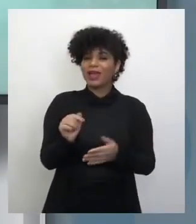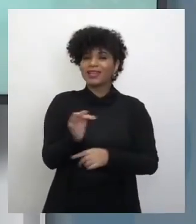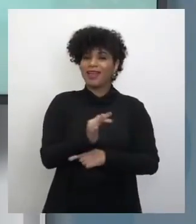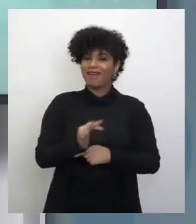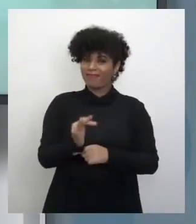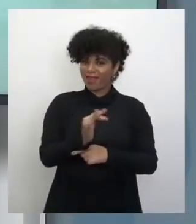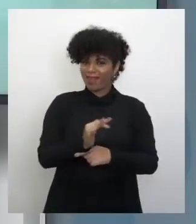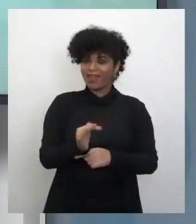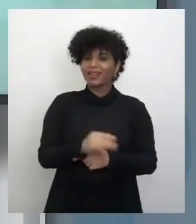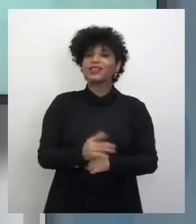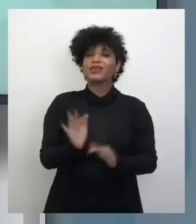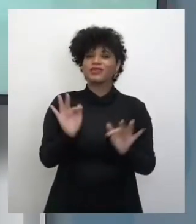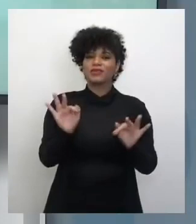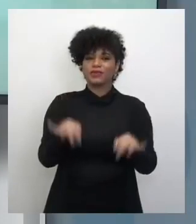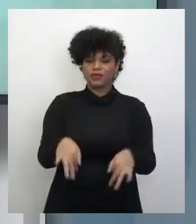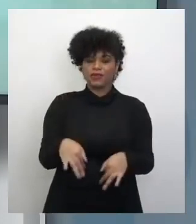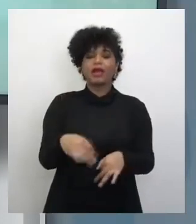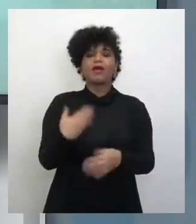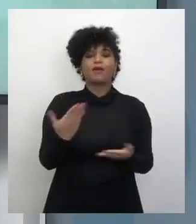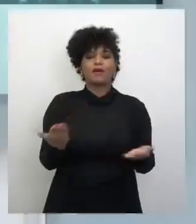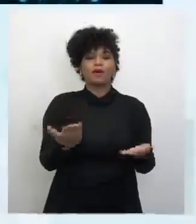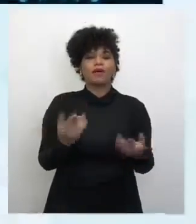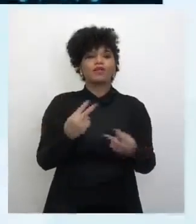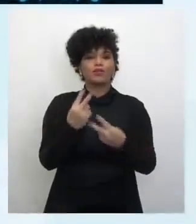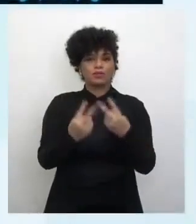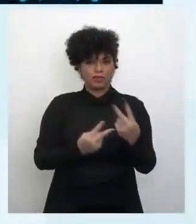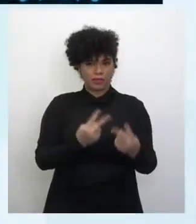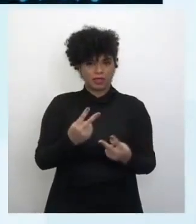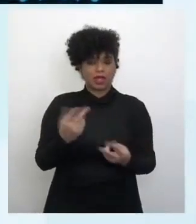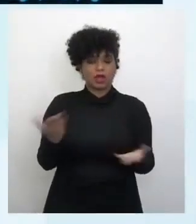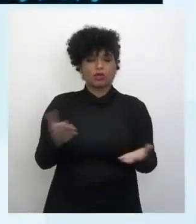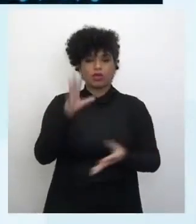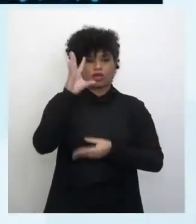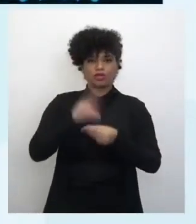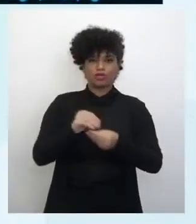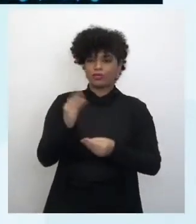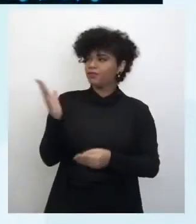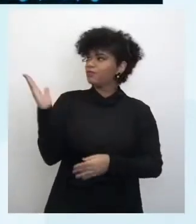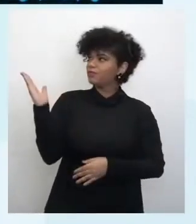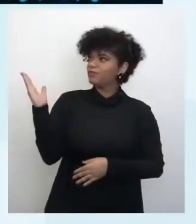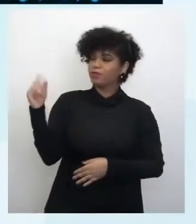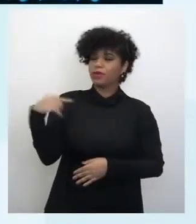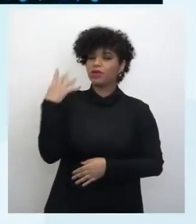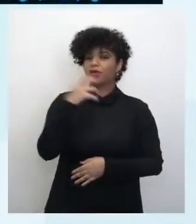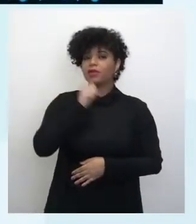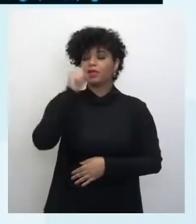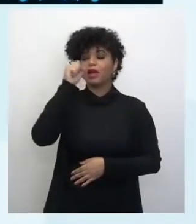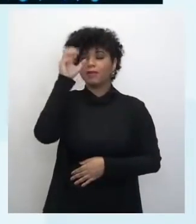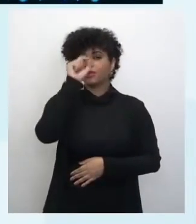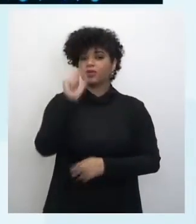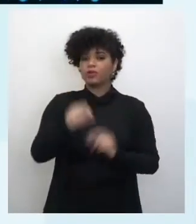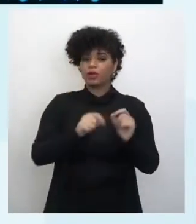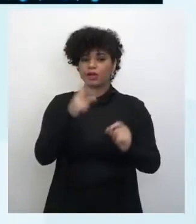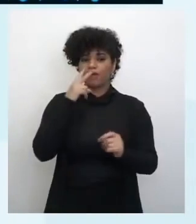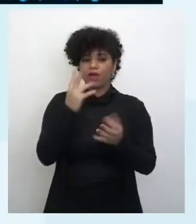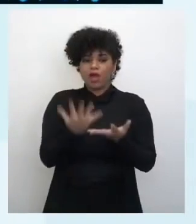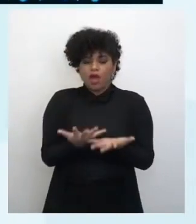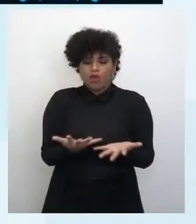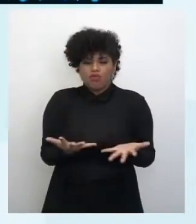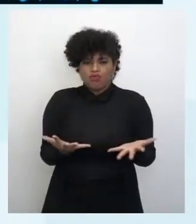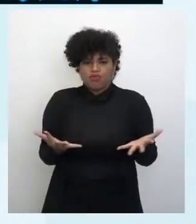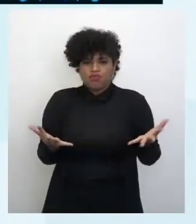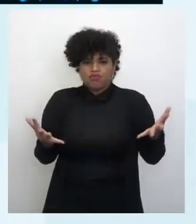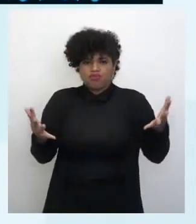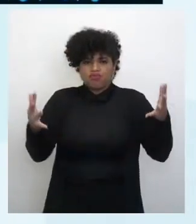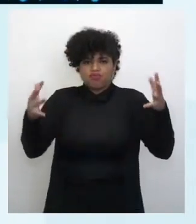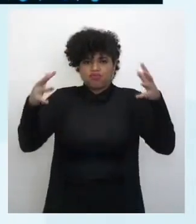encerrando o bimestre, então aí tem um resuminho de tudo que a gente já estudou, né? A gente já estudou o efeito estufa e aquecimento global,